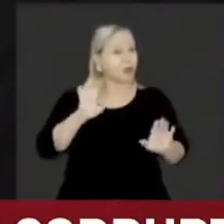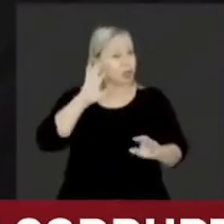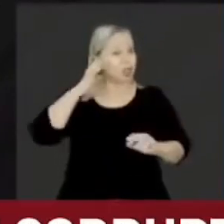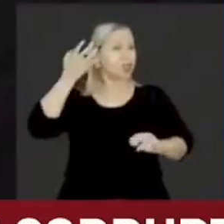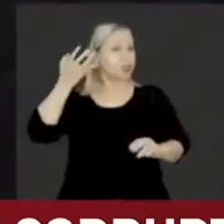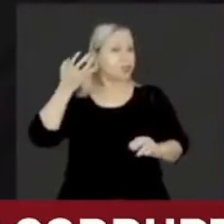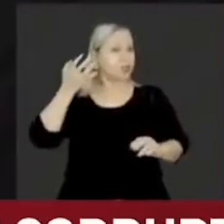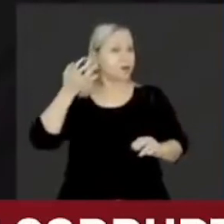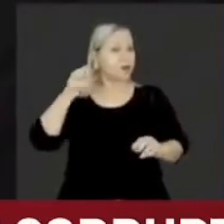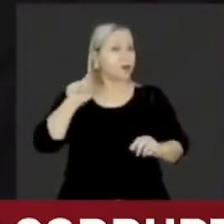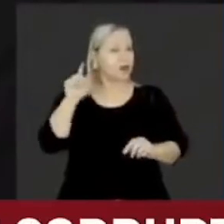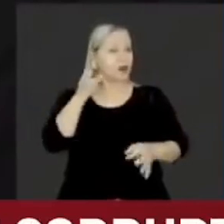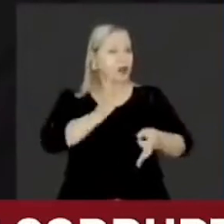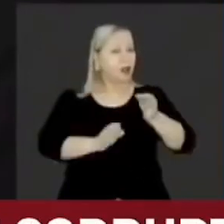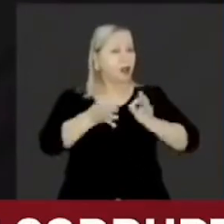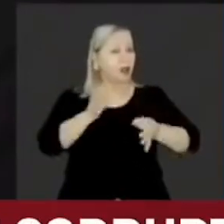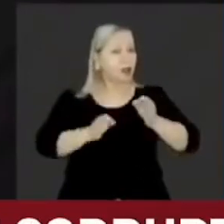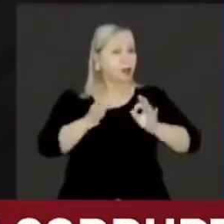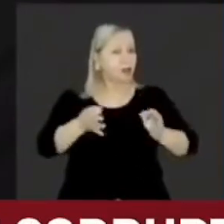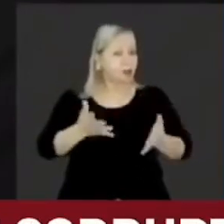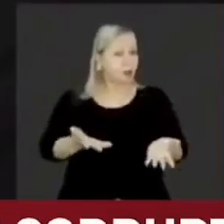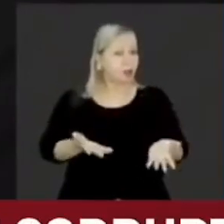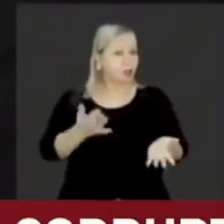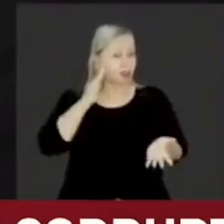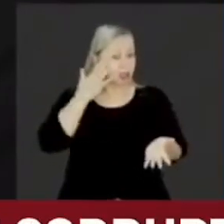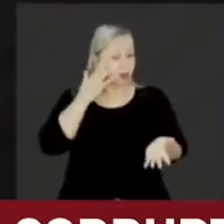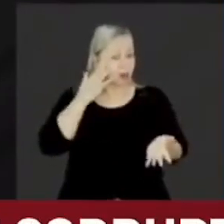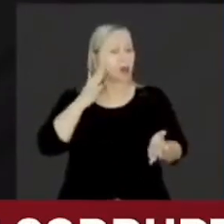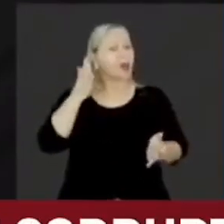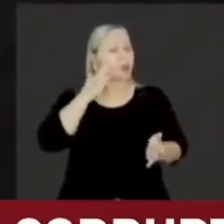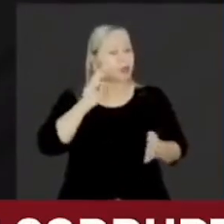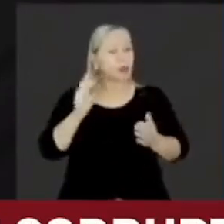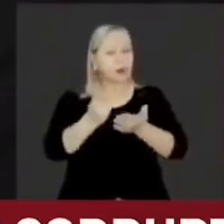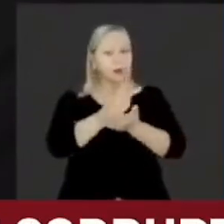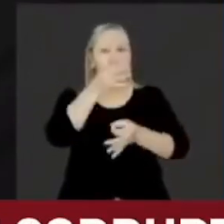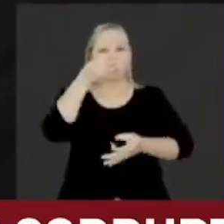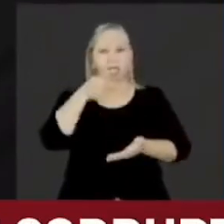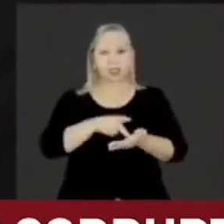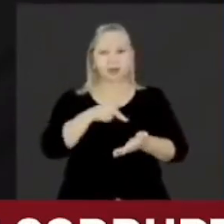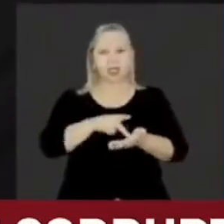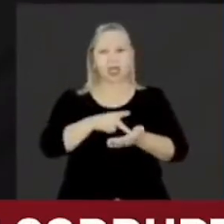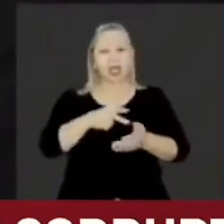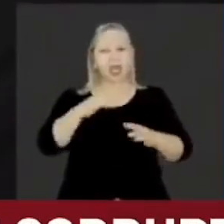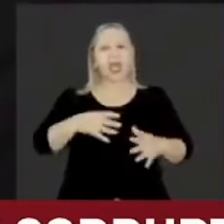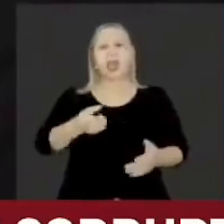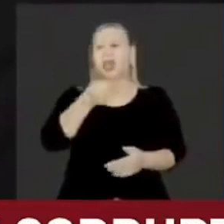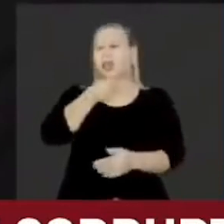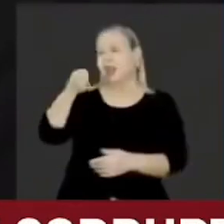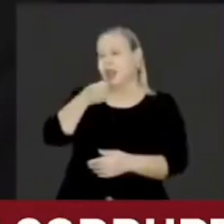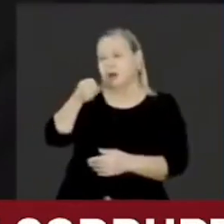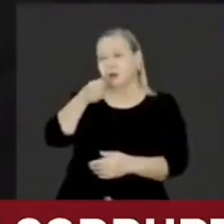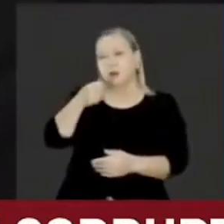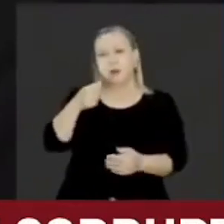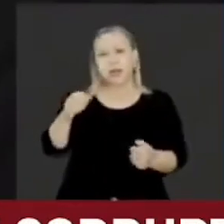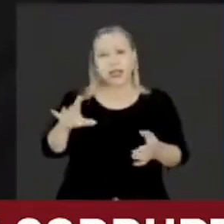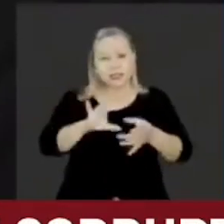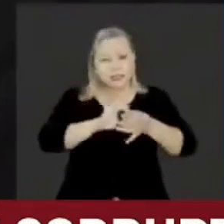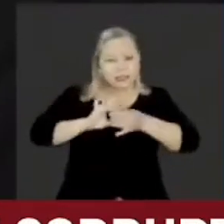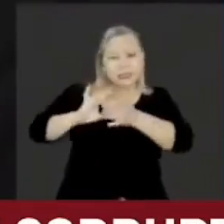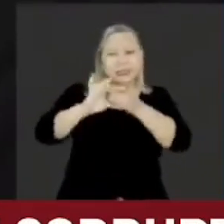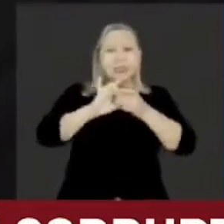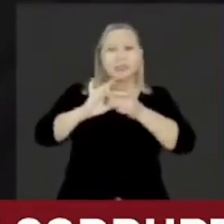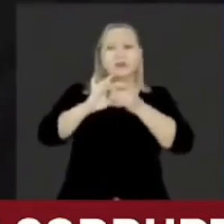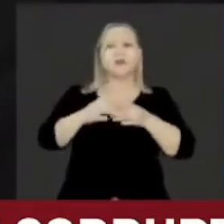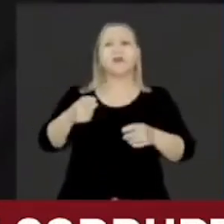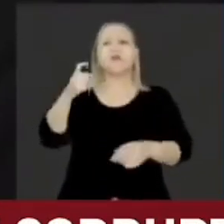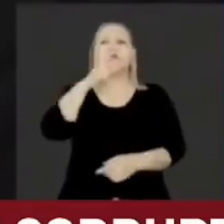daí preta falar olha eu queria pedir desculpa por entre Lula porque nós acreditamos em todas as mentiras que eu moro contou em todas as mentiras do